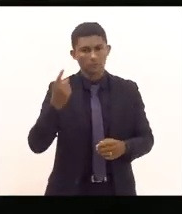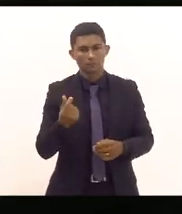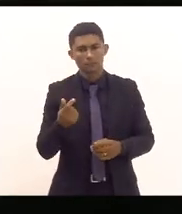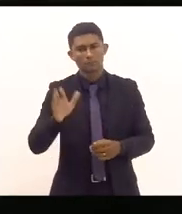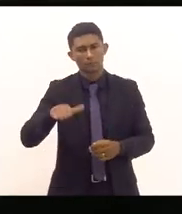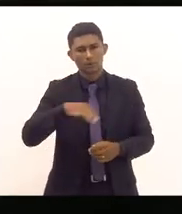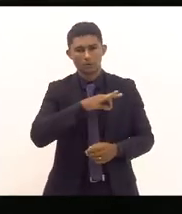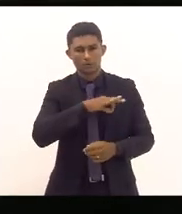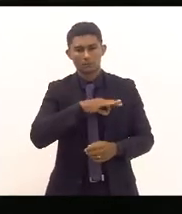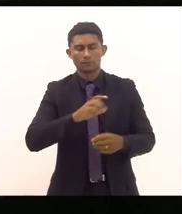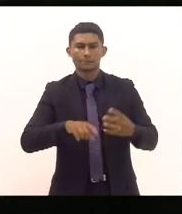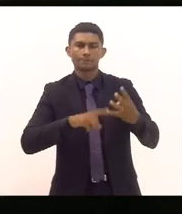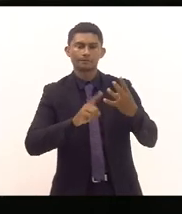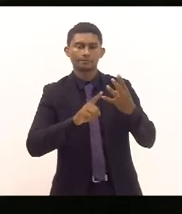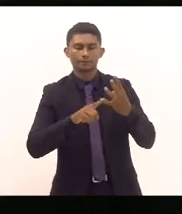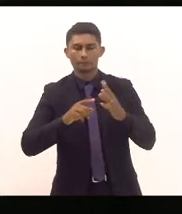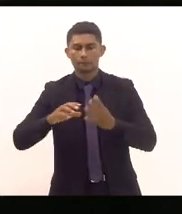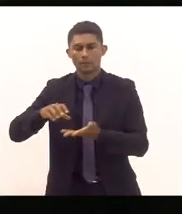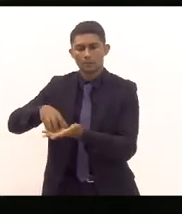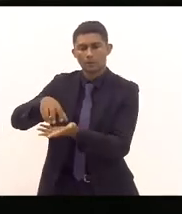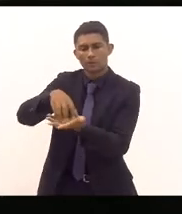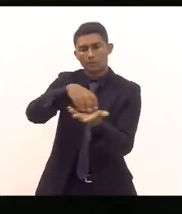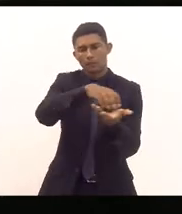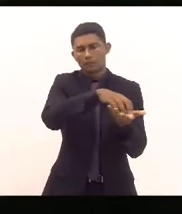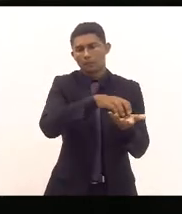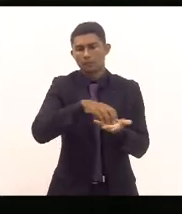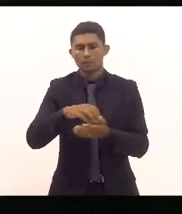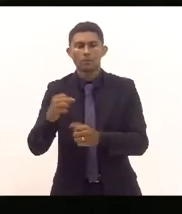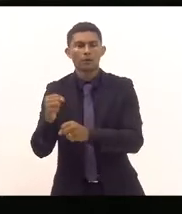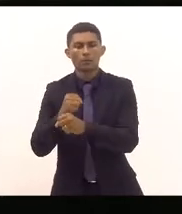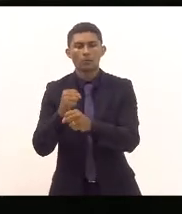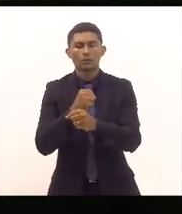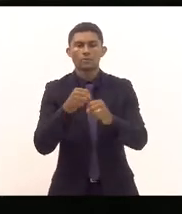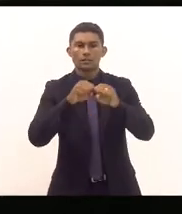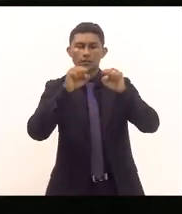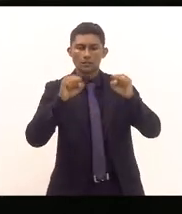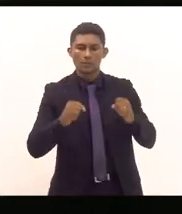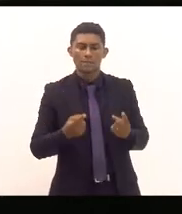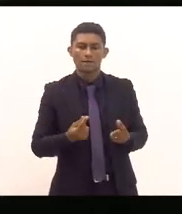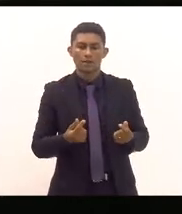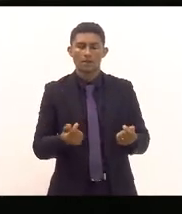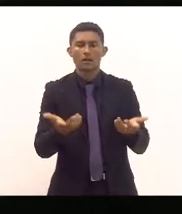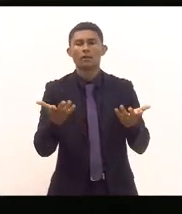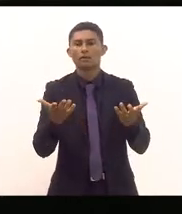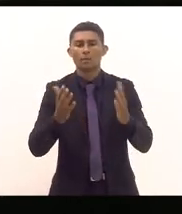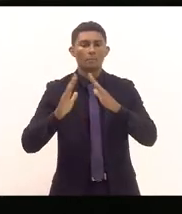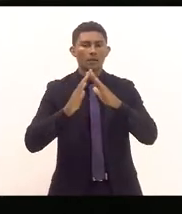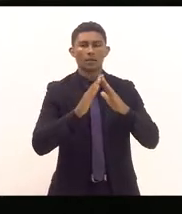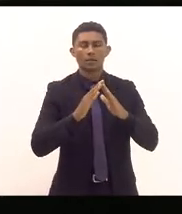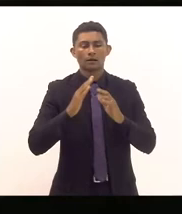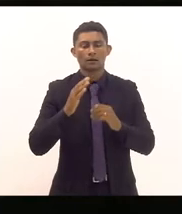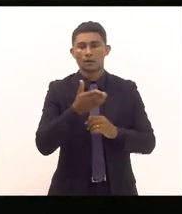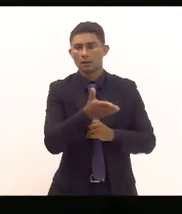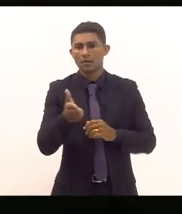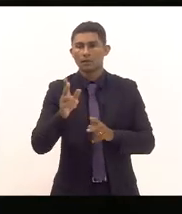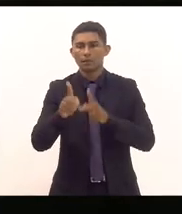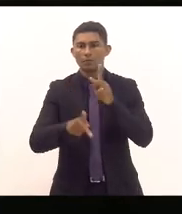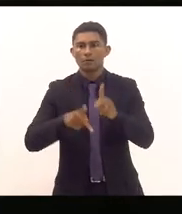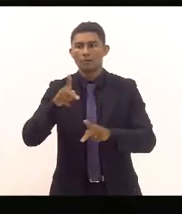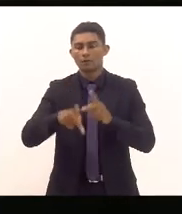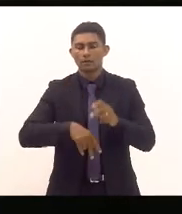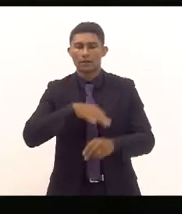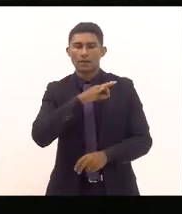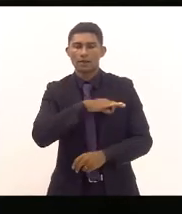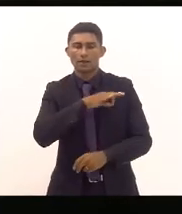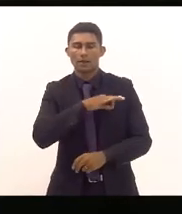4 conjuntos é constituído por um sistema financeiro de habitação para a população de renda familiar de até